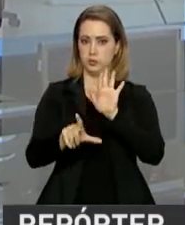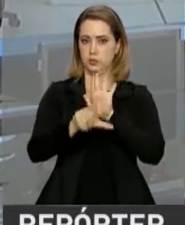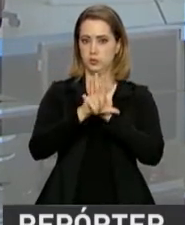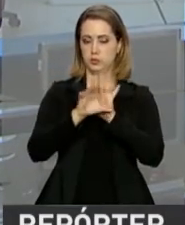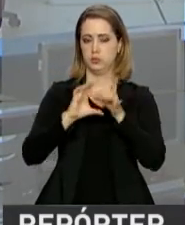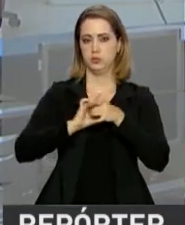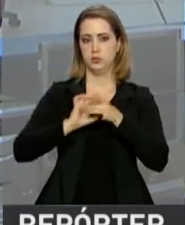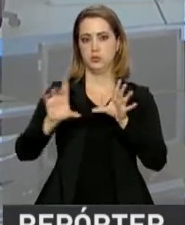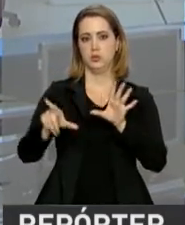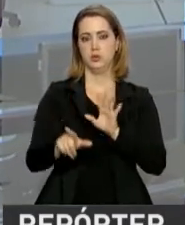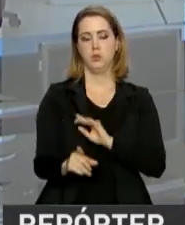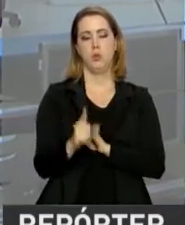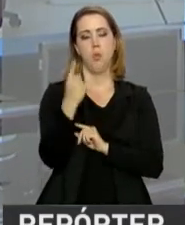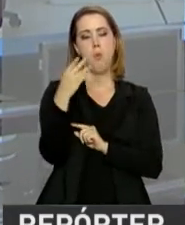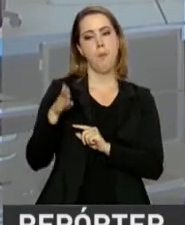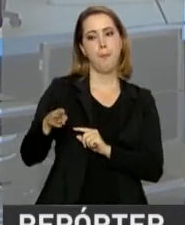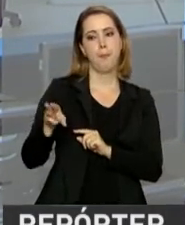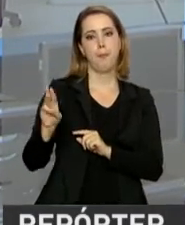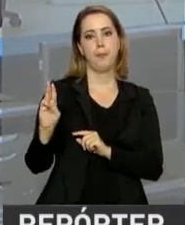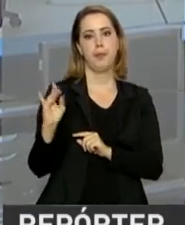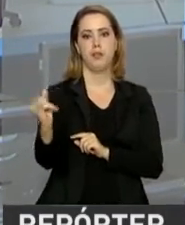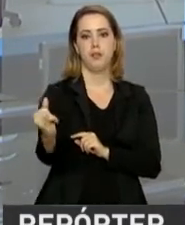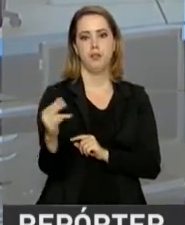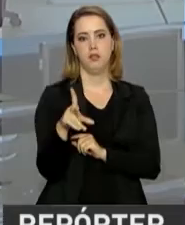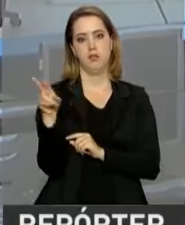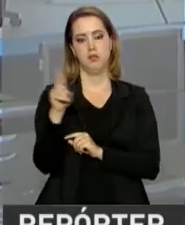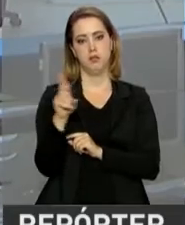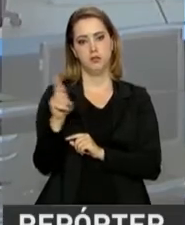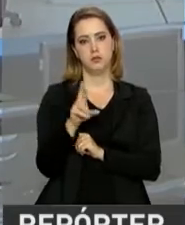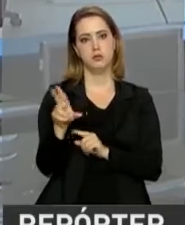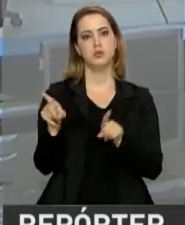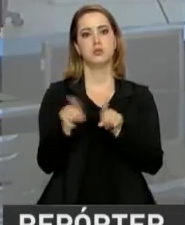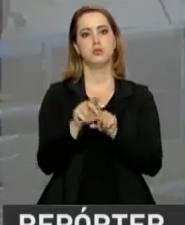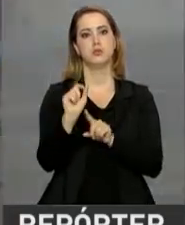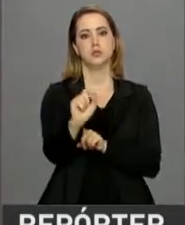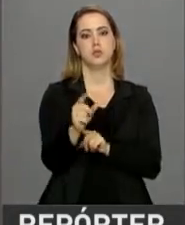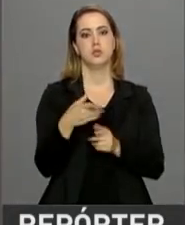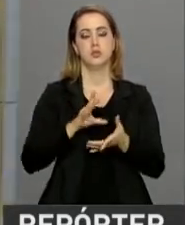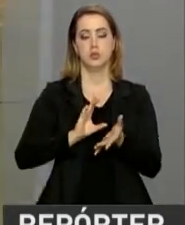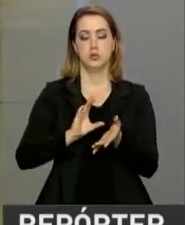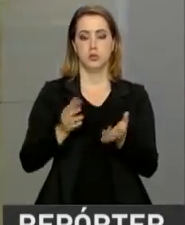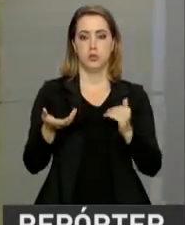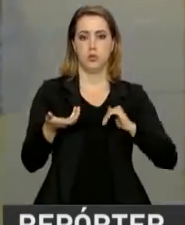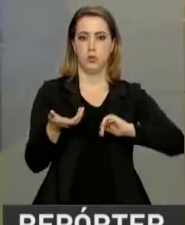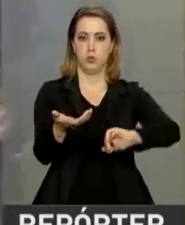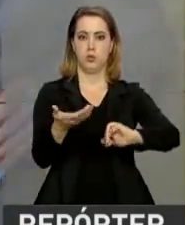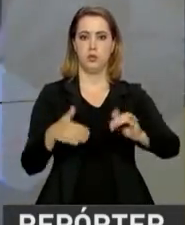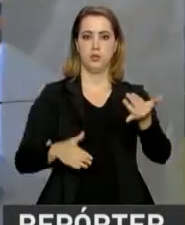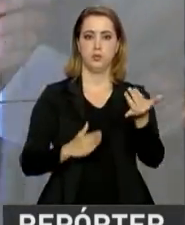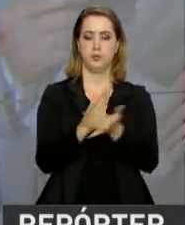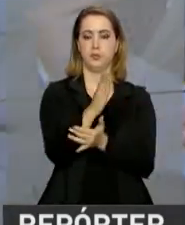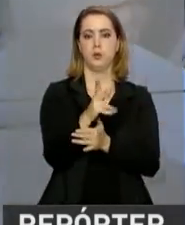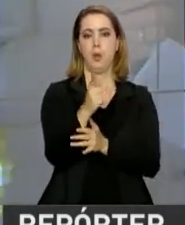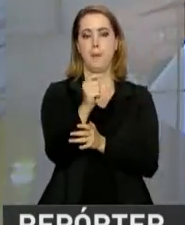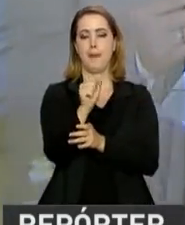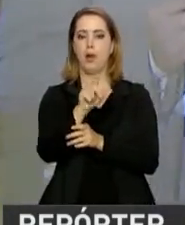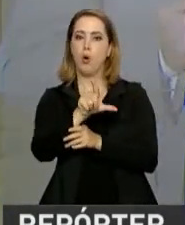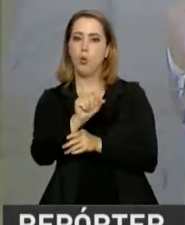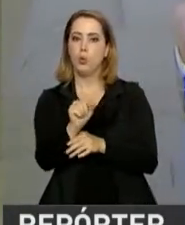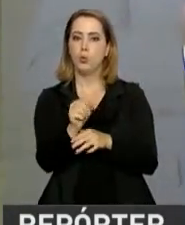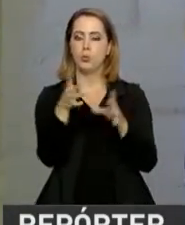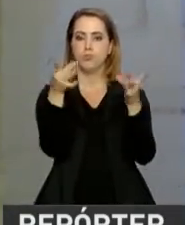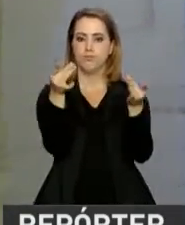bilhão e cem milhões de reais foi aprovado hoje pelo congresso nacional o repórter paulo la sálvia ao vivo tenha as informações pra